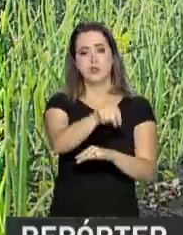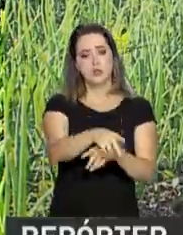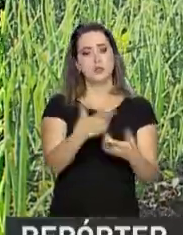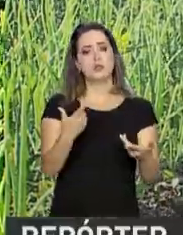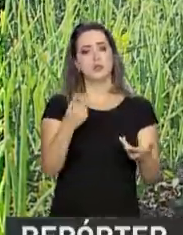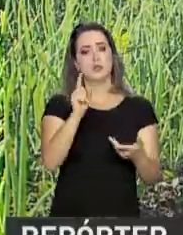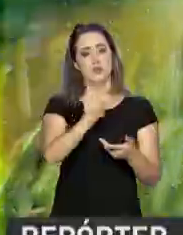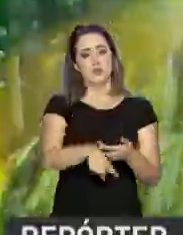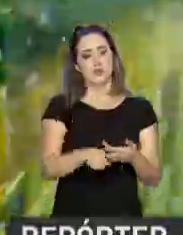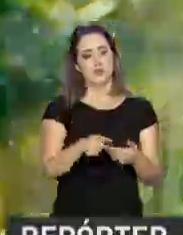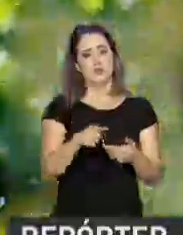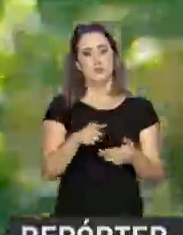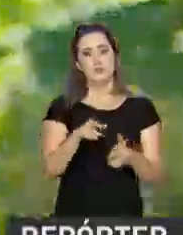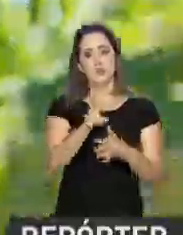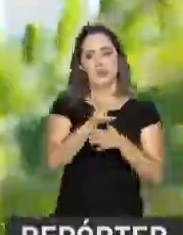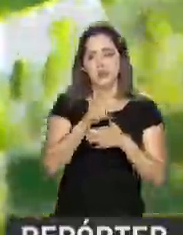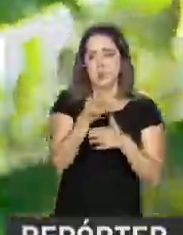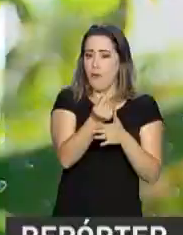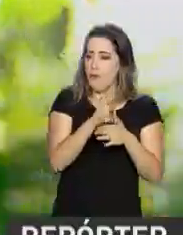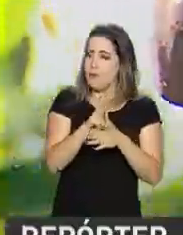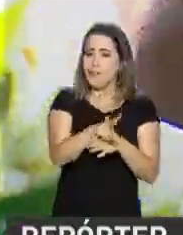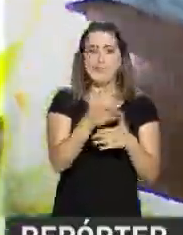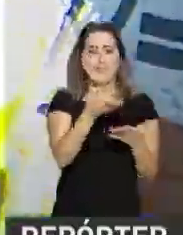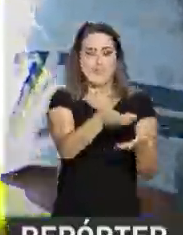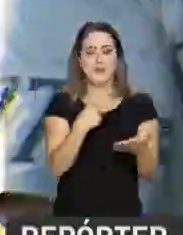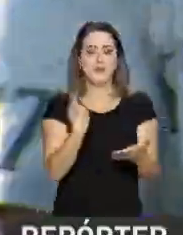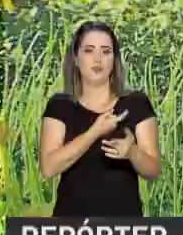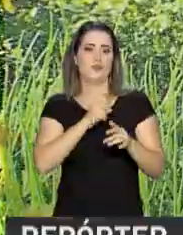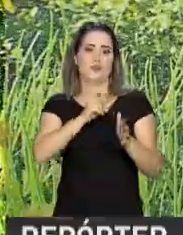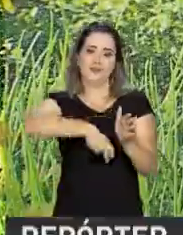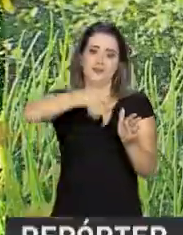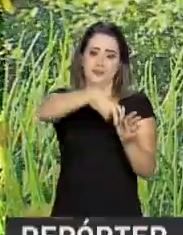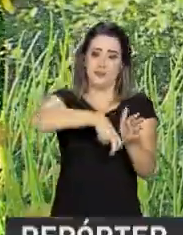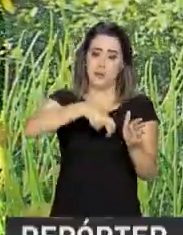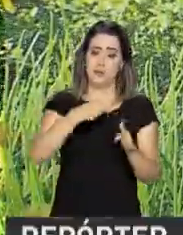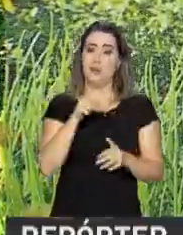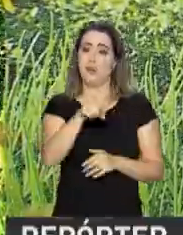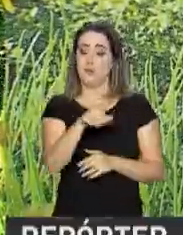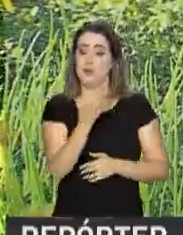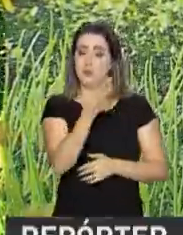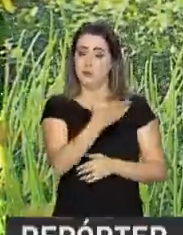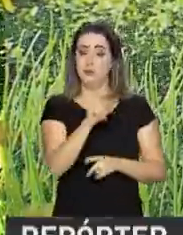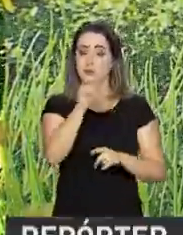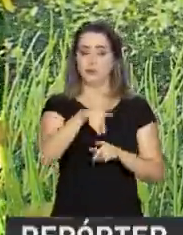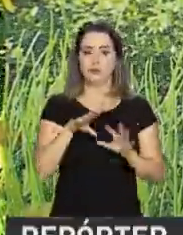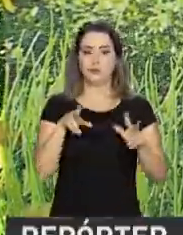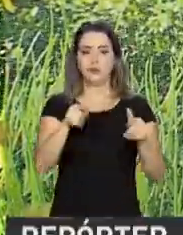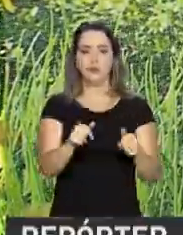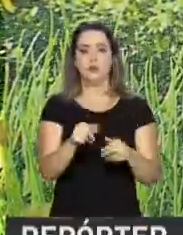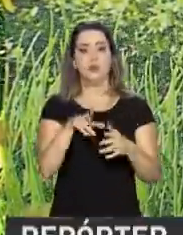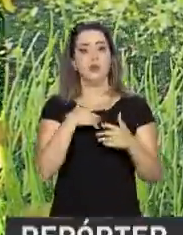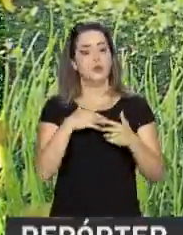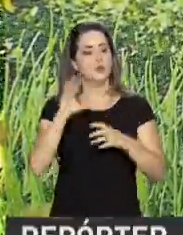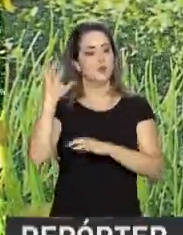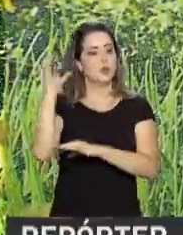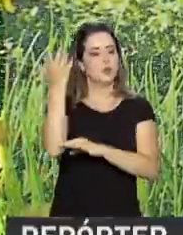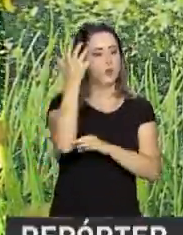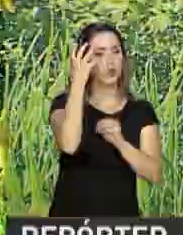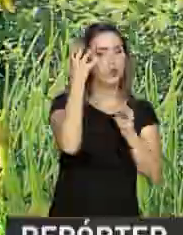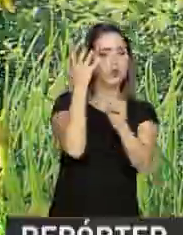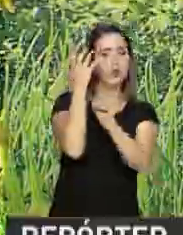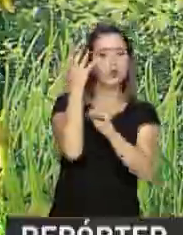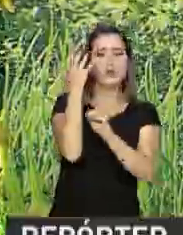é financiar ano a nossa produção ea roça do william é toda agroecológica